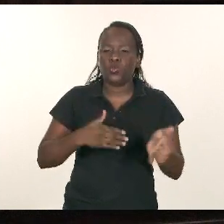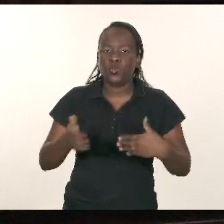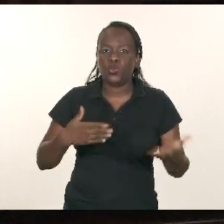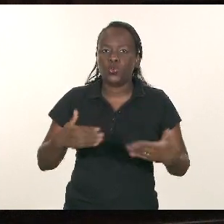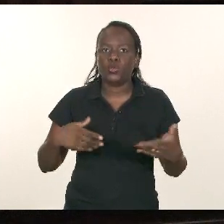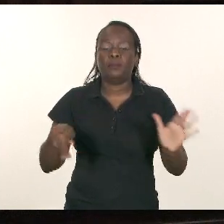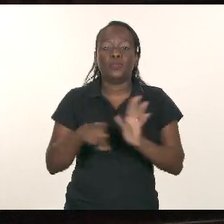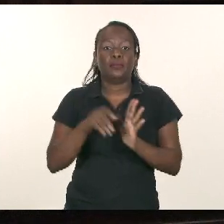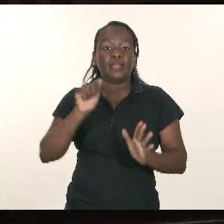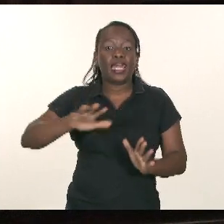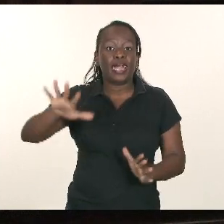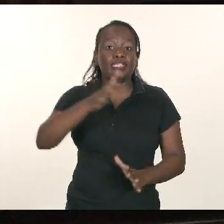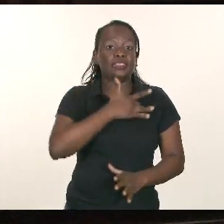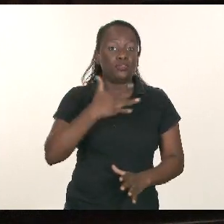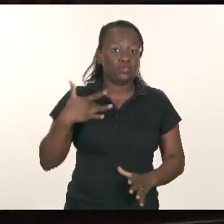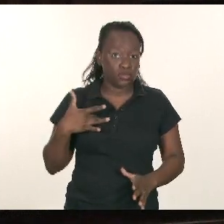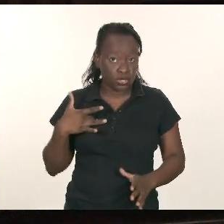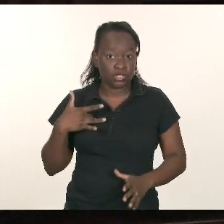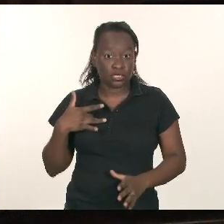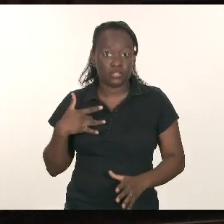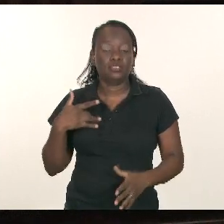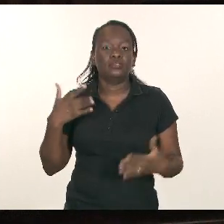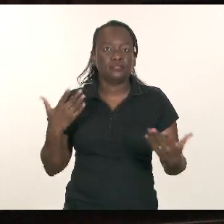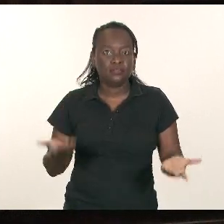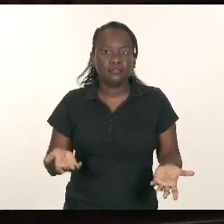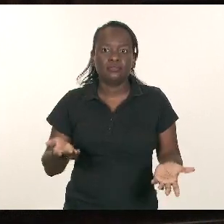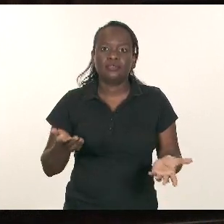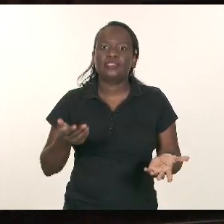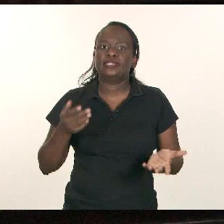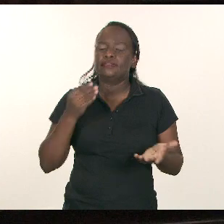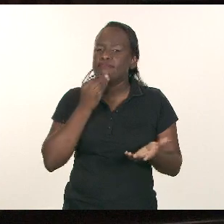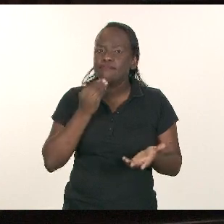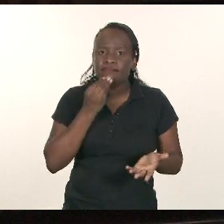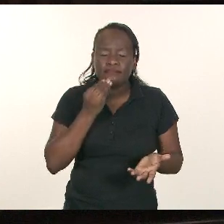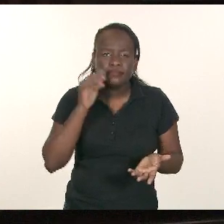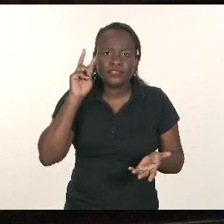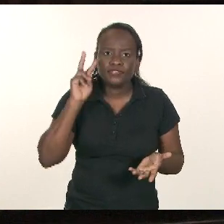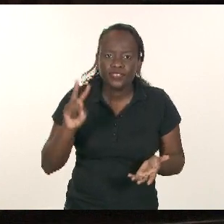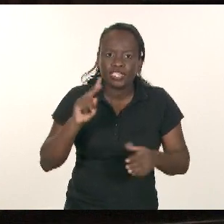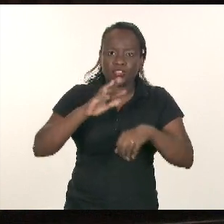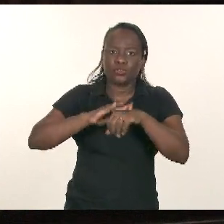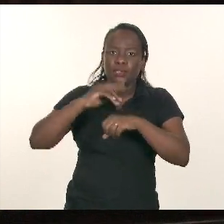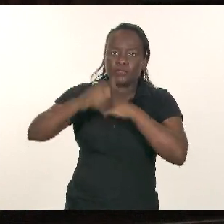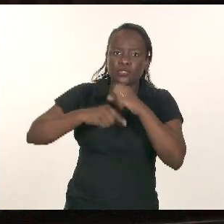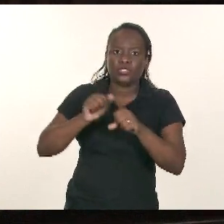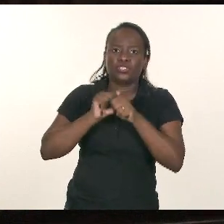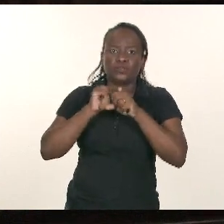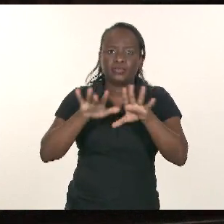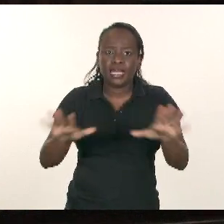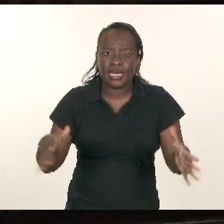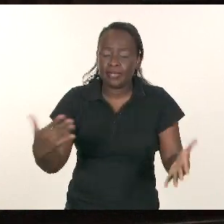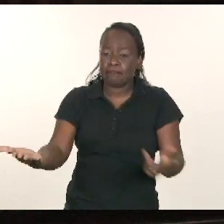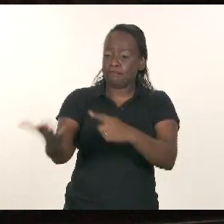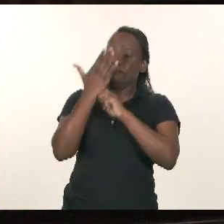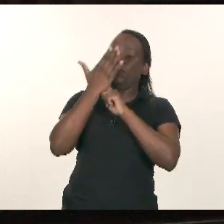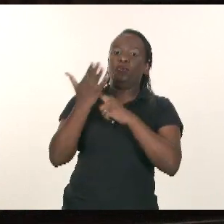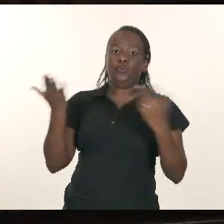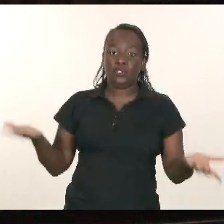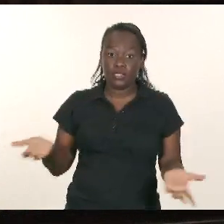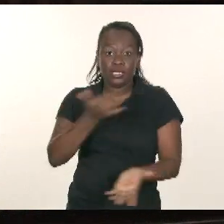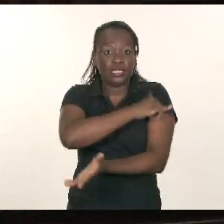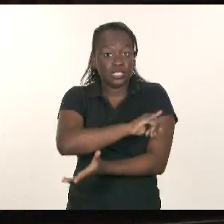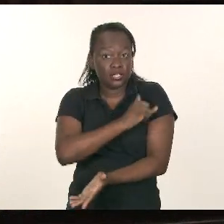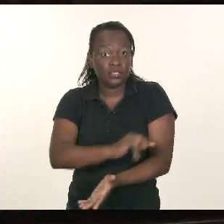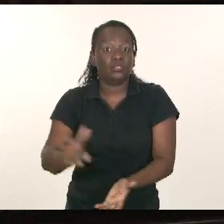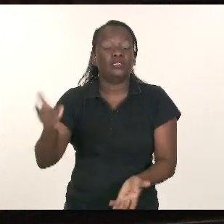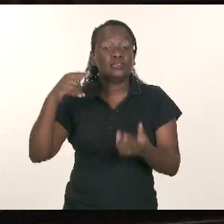de saúde. Isso está ficando cristalino. A pandemia jogou na nossa cara. O Rio de